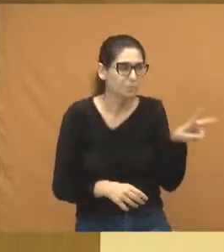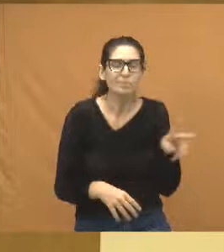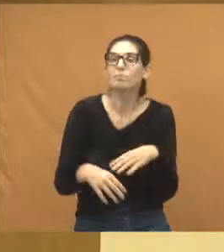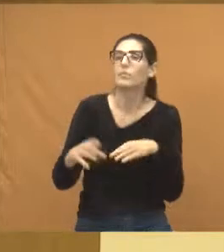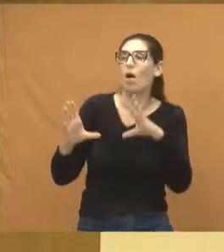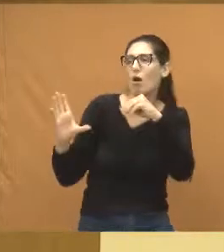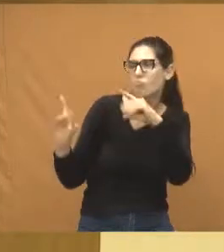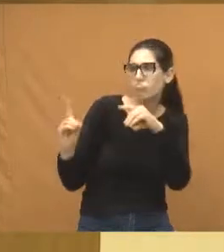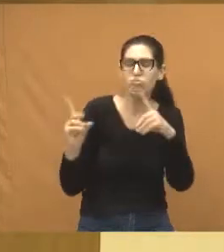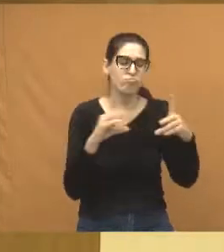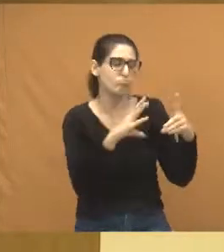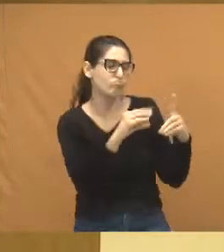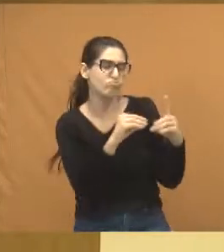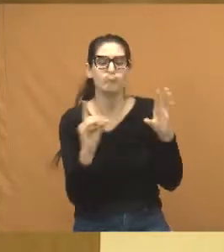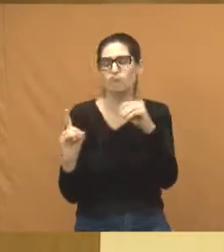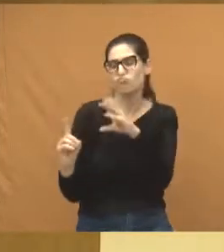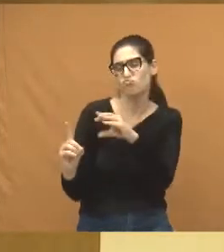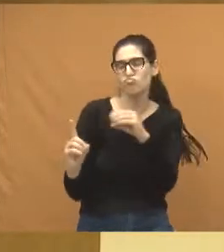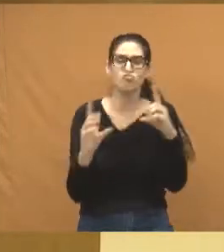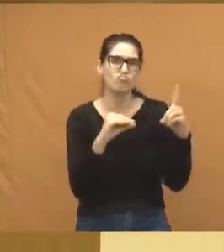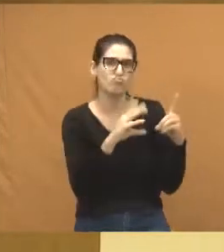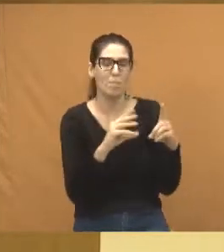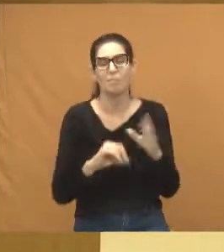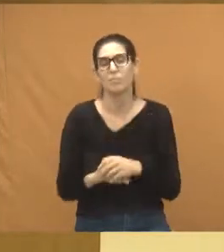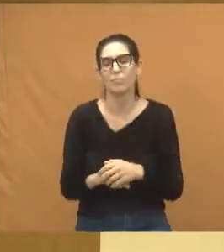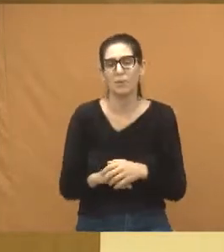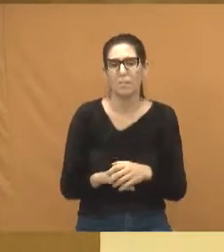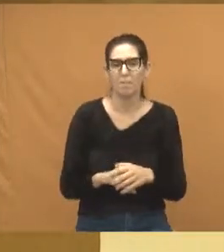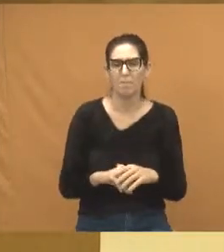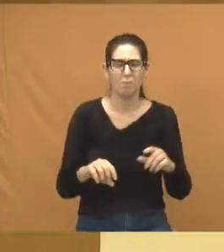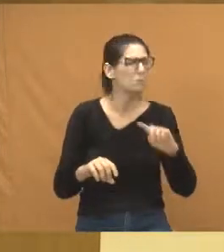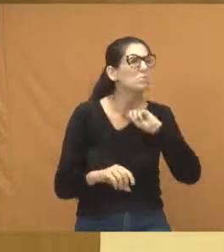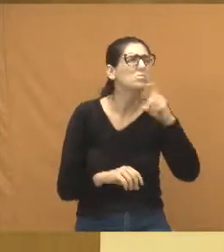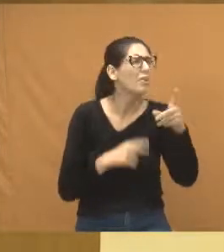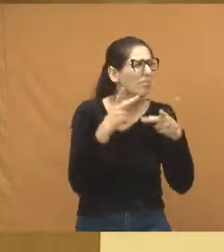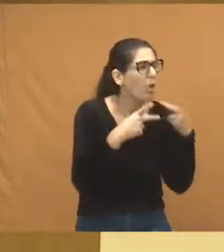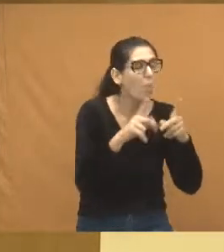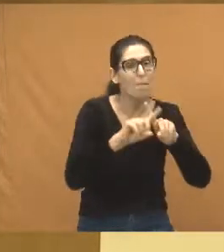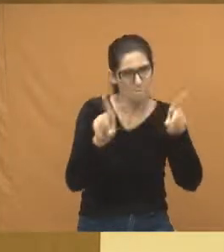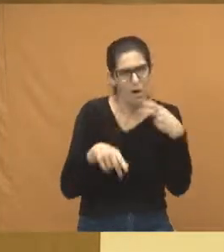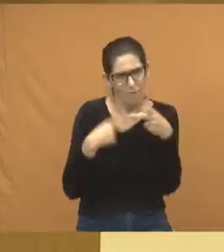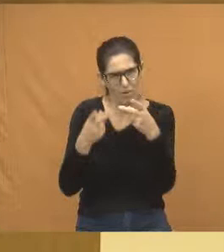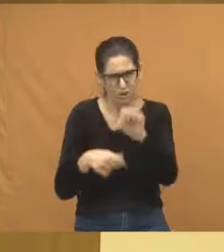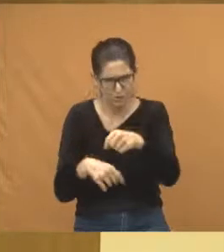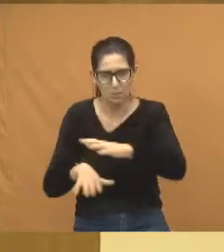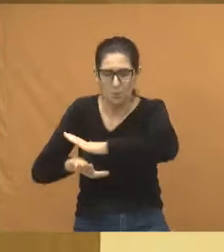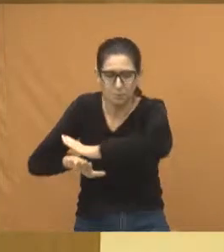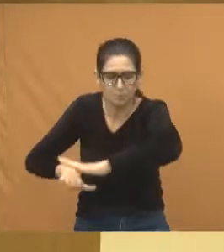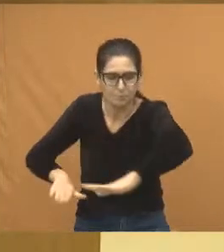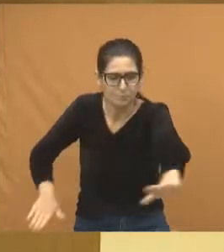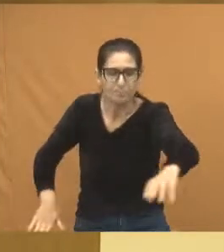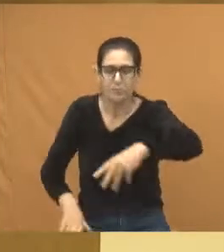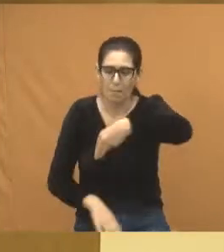e hoje eu acho que quase ninguém comentou, mas eu vou comentar, é a respeito do asfalto do Jardim do Marquês.